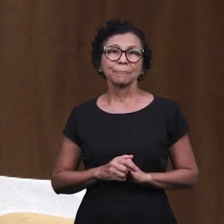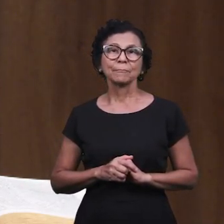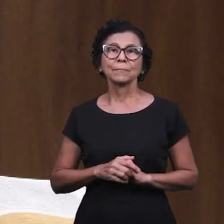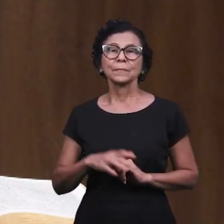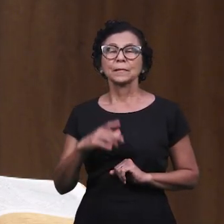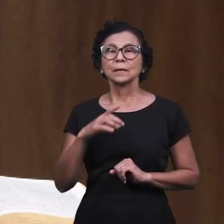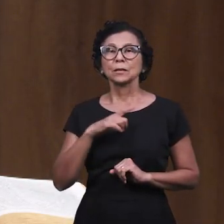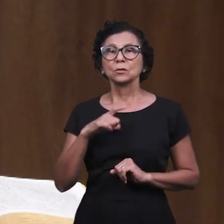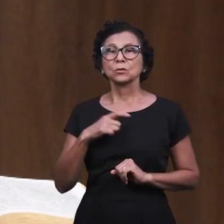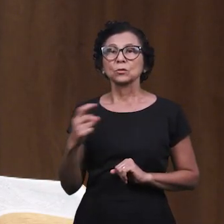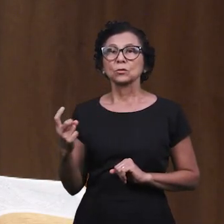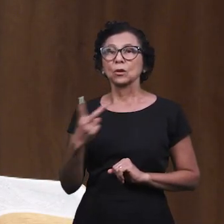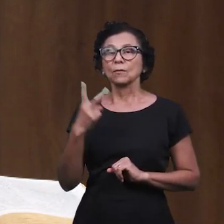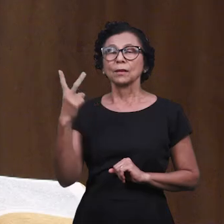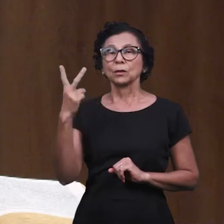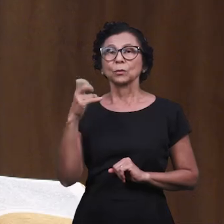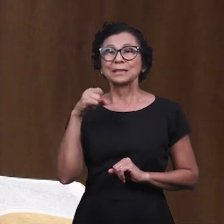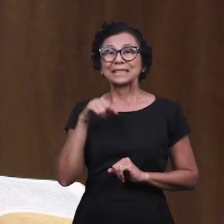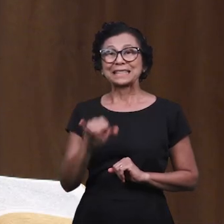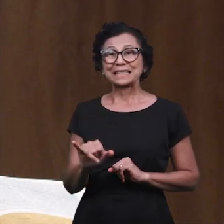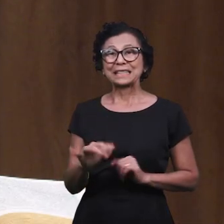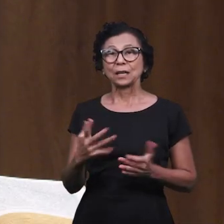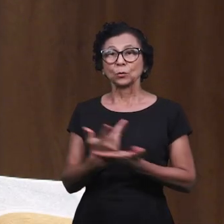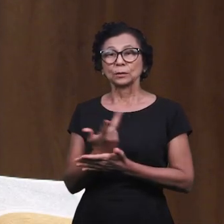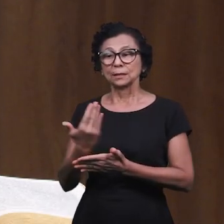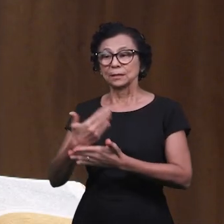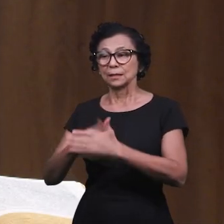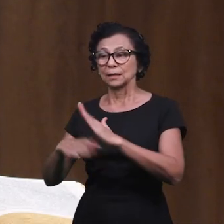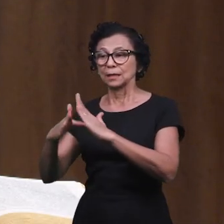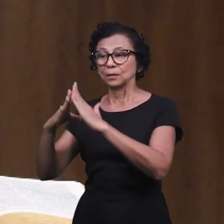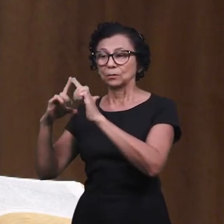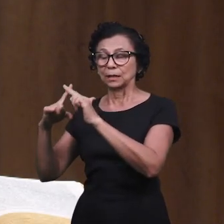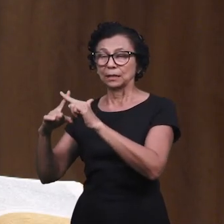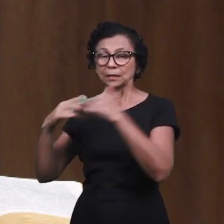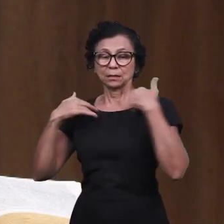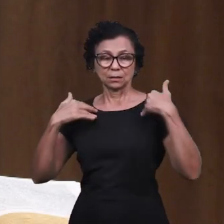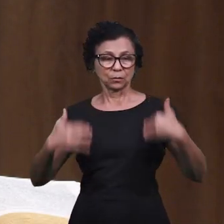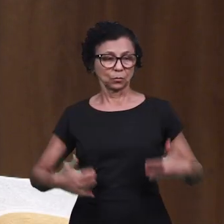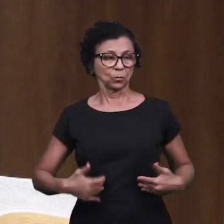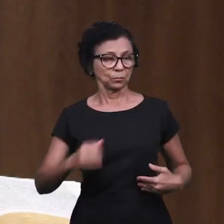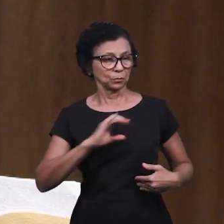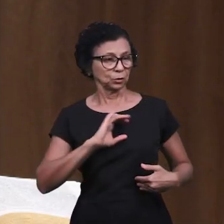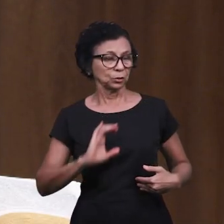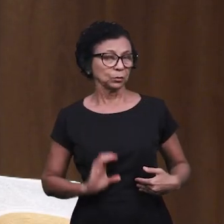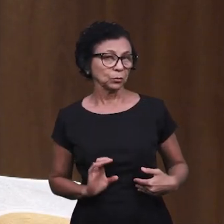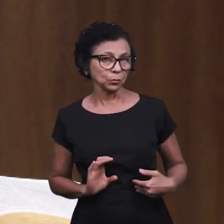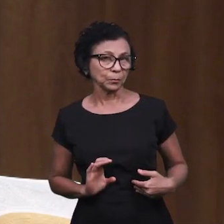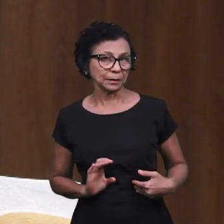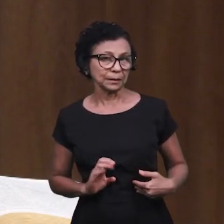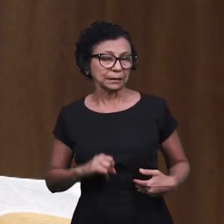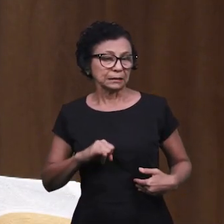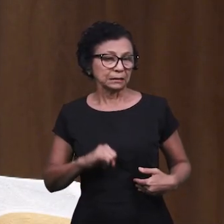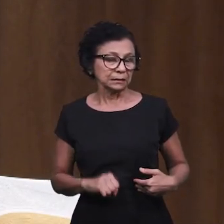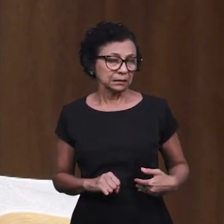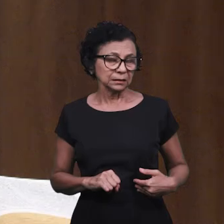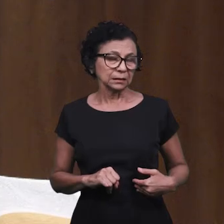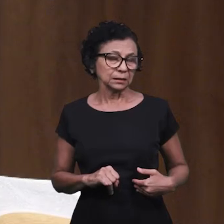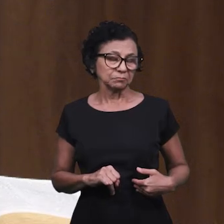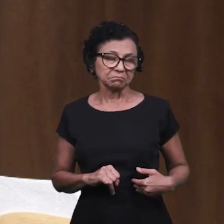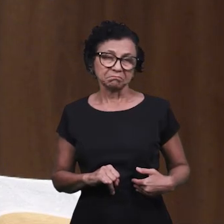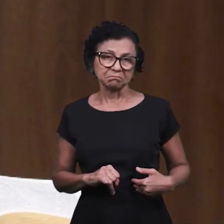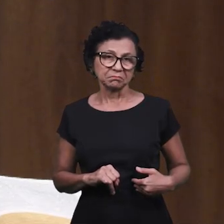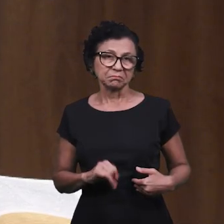no corpo. Não há obra se os ministérios não forem exercidos no